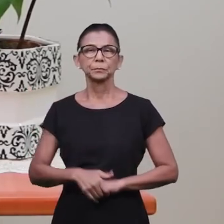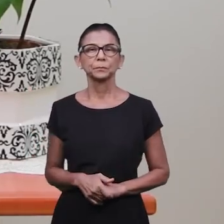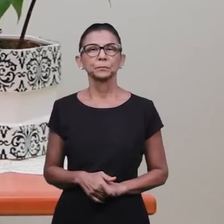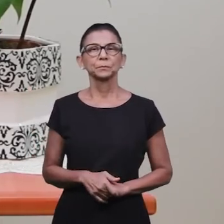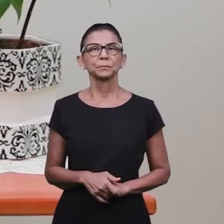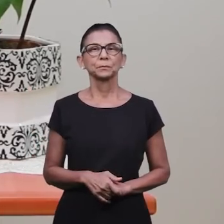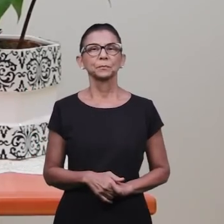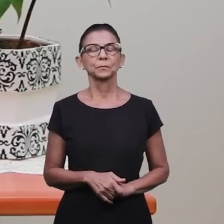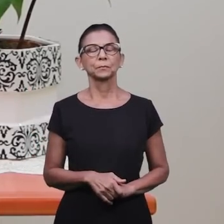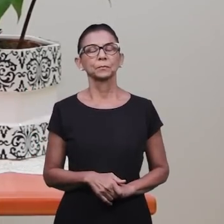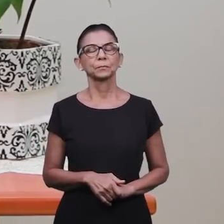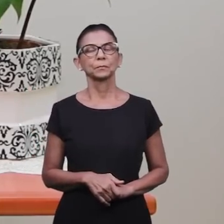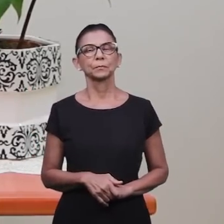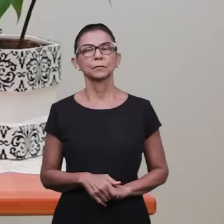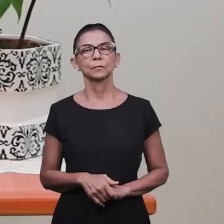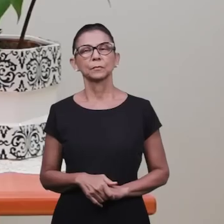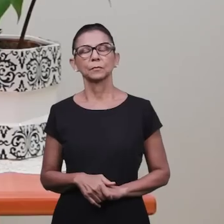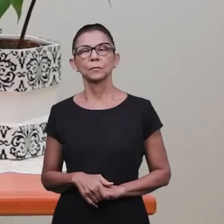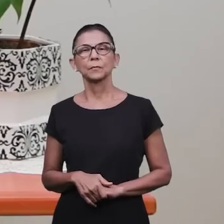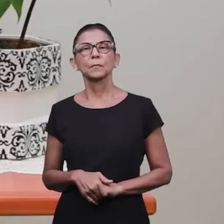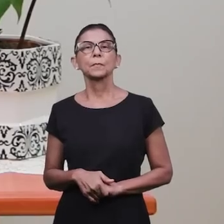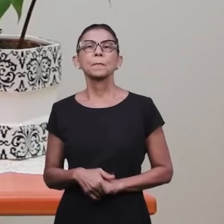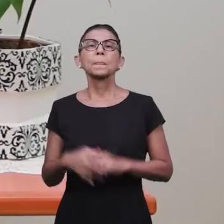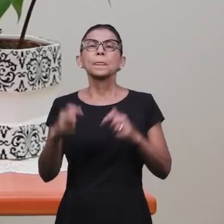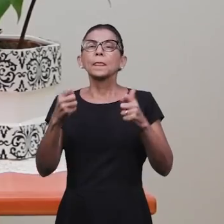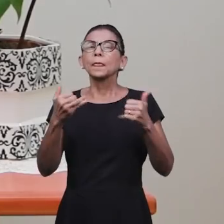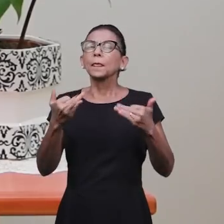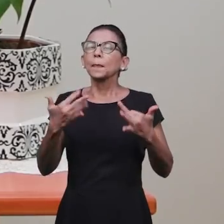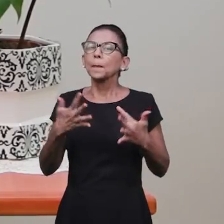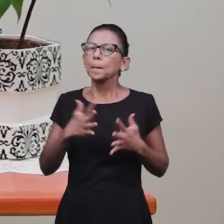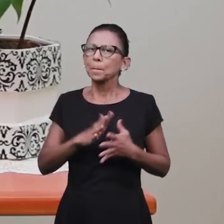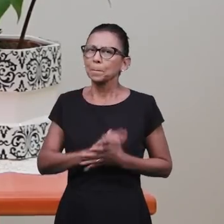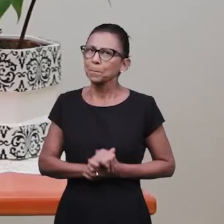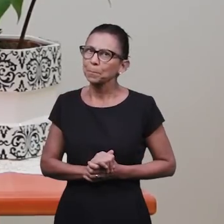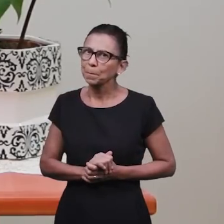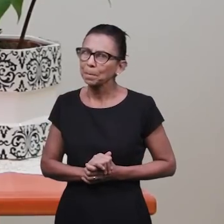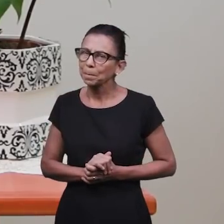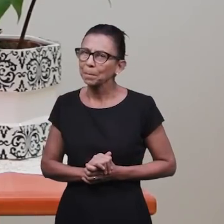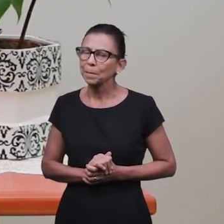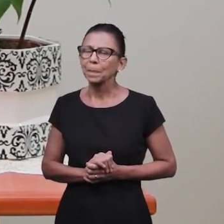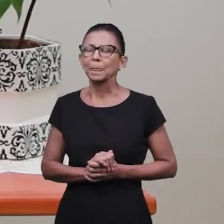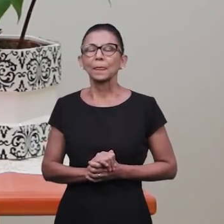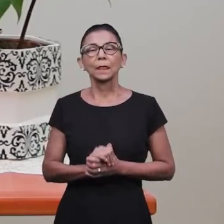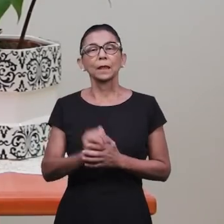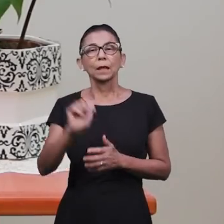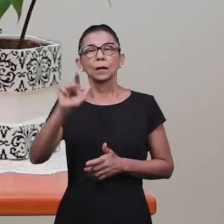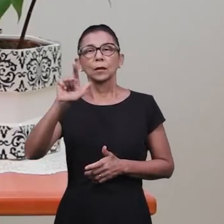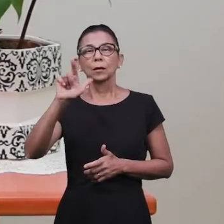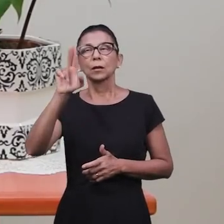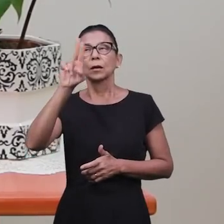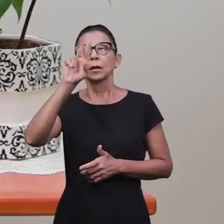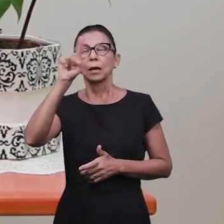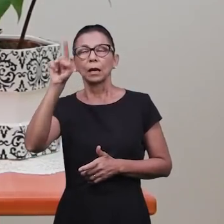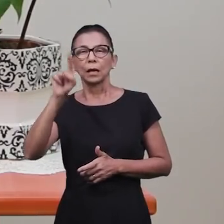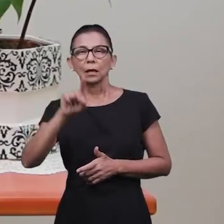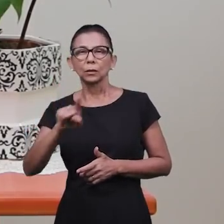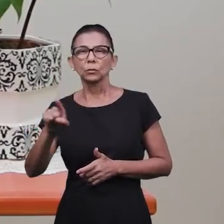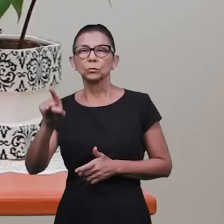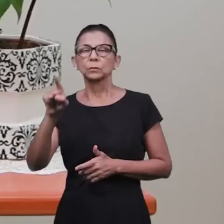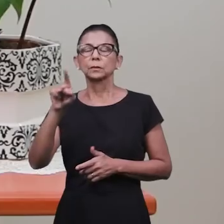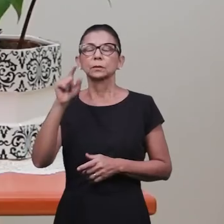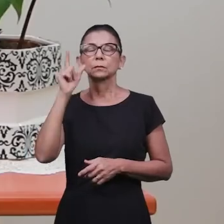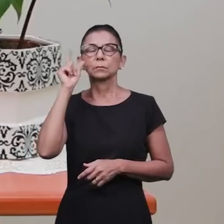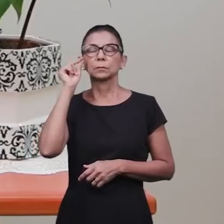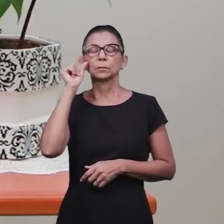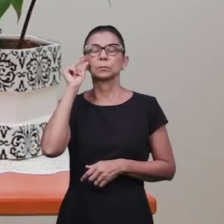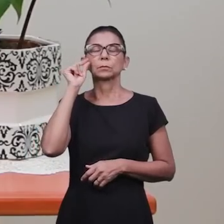com isso? Assim como a luz, ela inibe o sono,